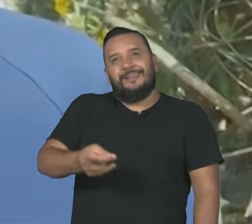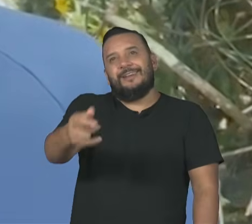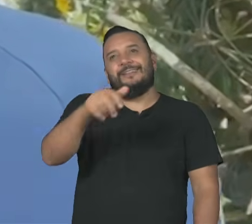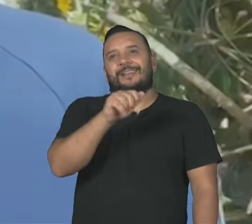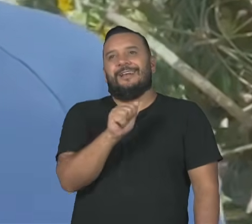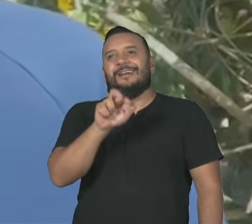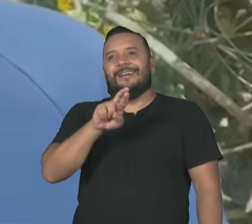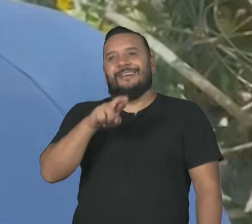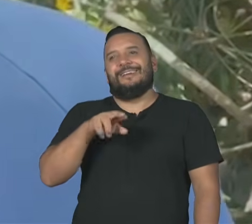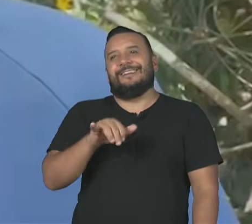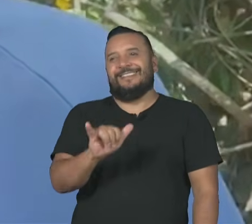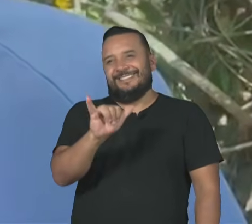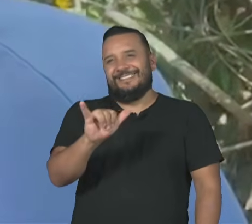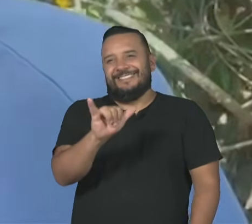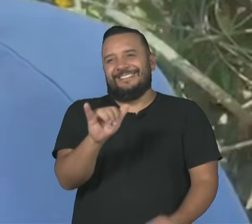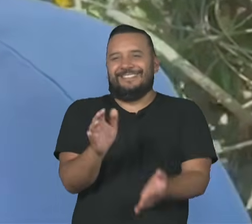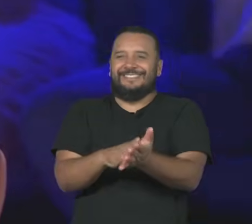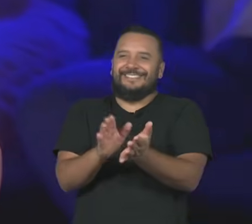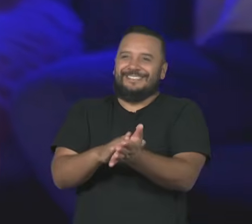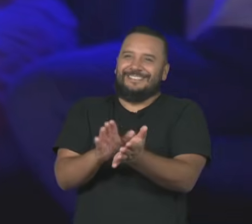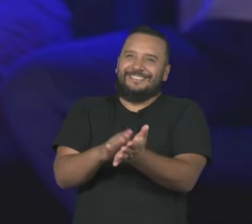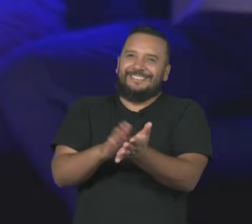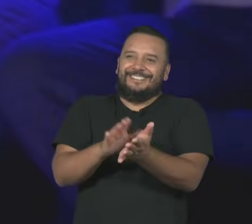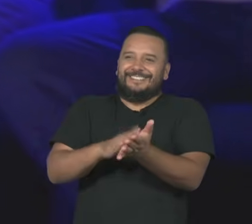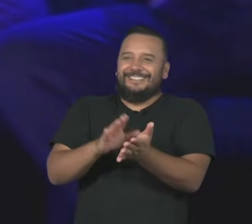Ari Fontoura.